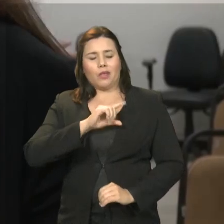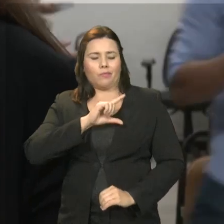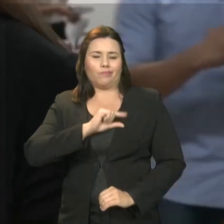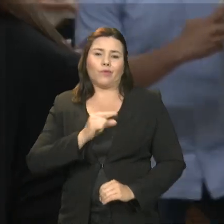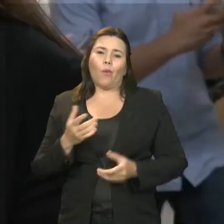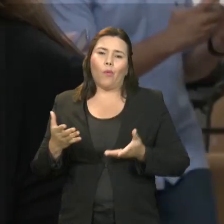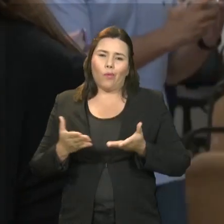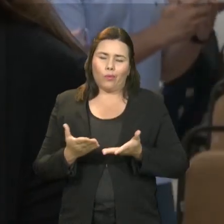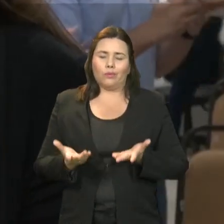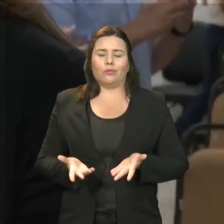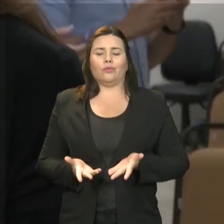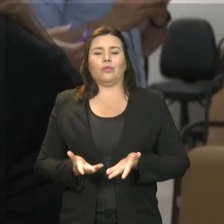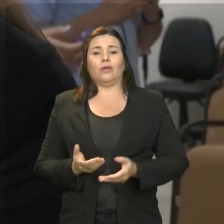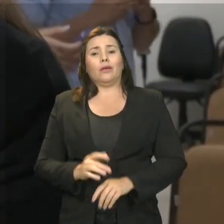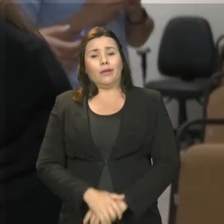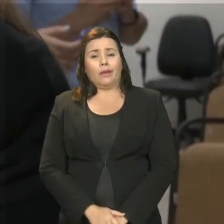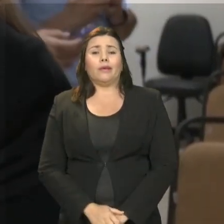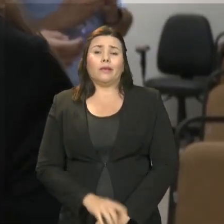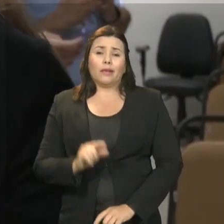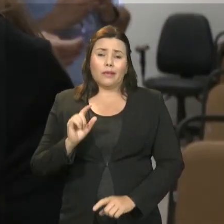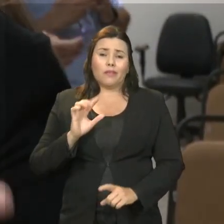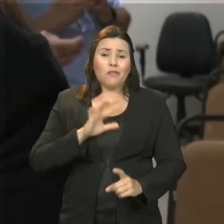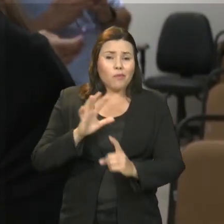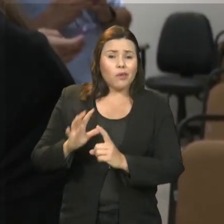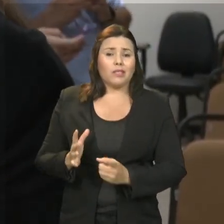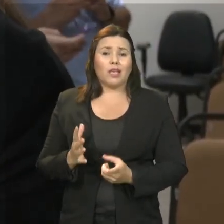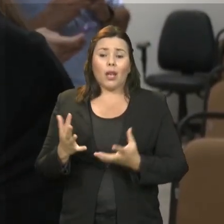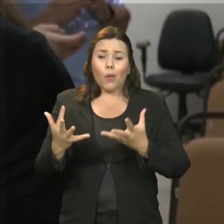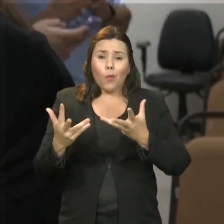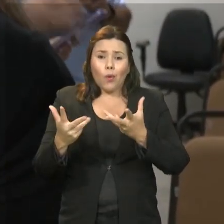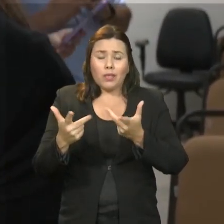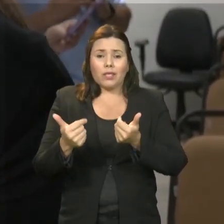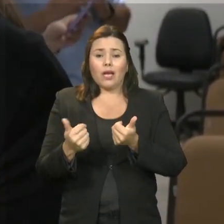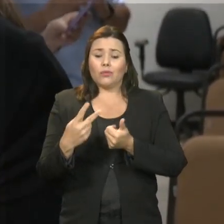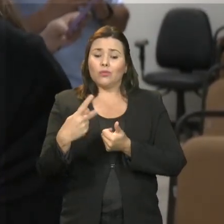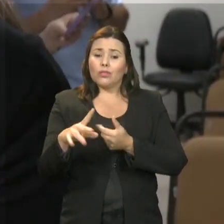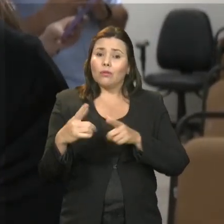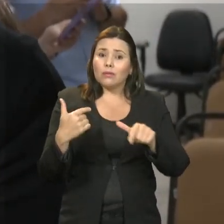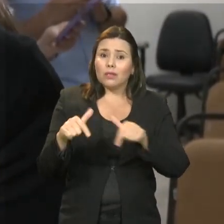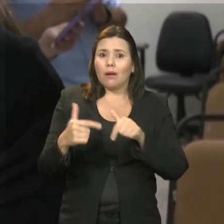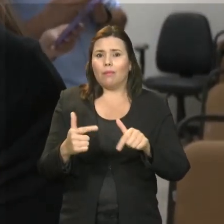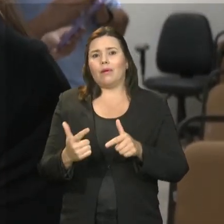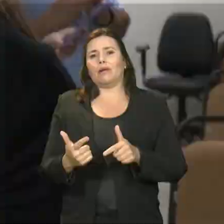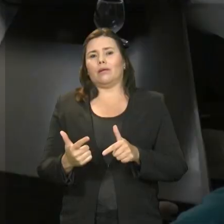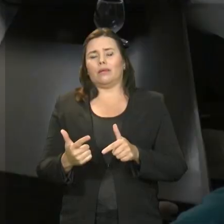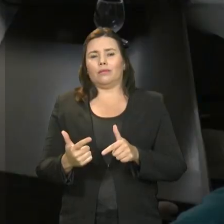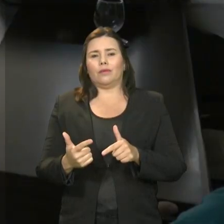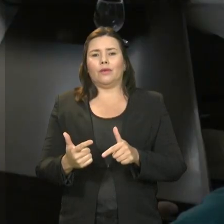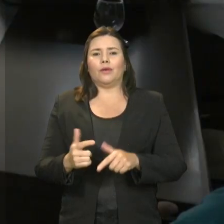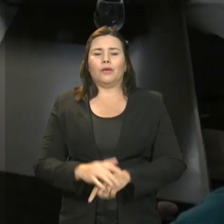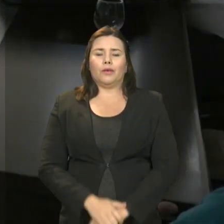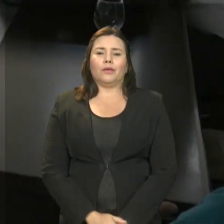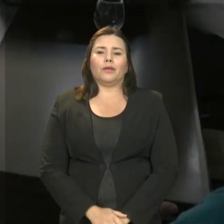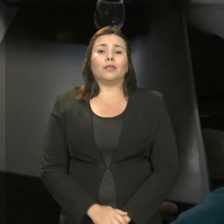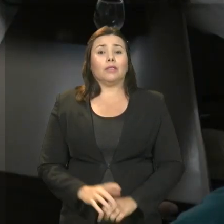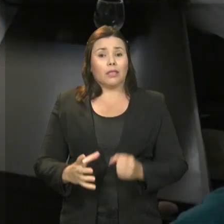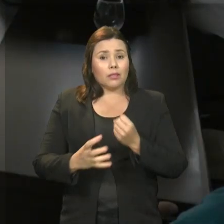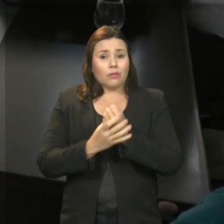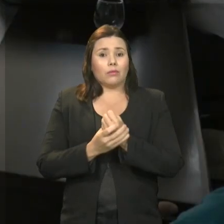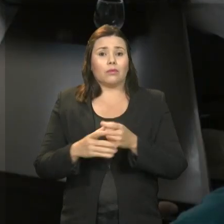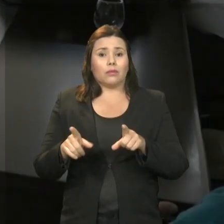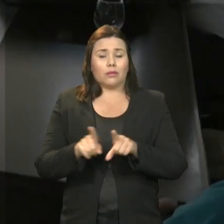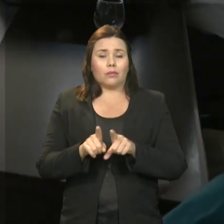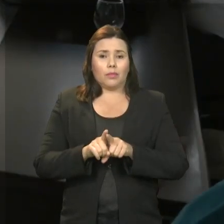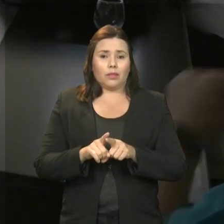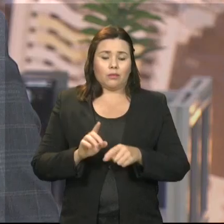muito baixa, e isso também repercute na qualidade da assistência que ele vai prestar à população e na segurança dessa